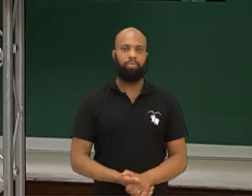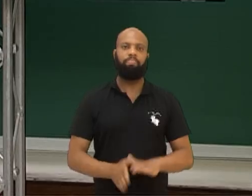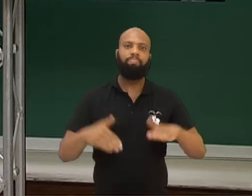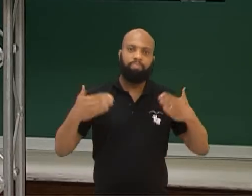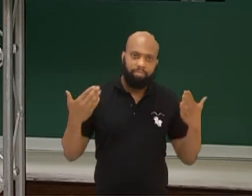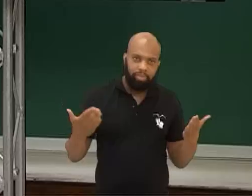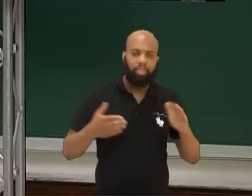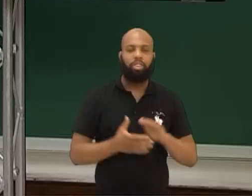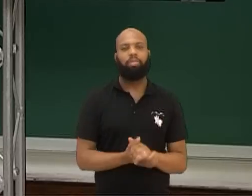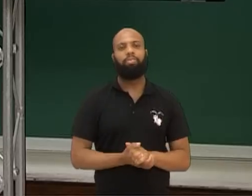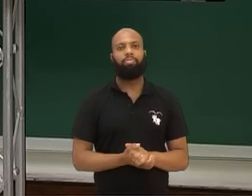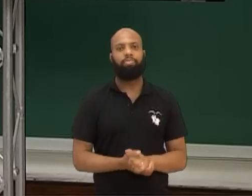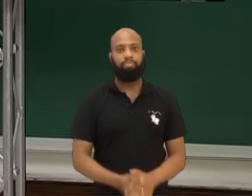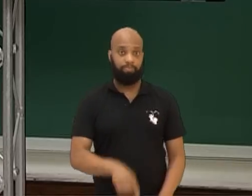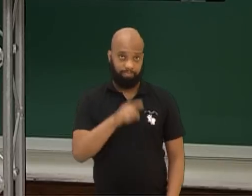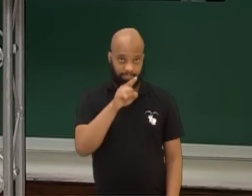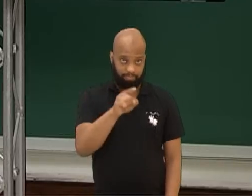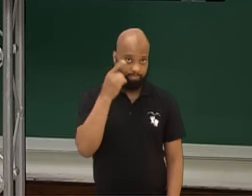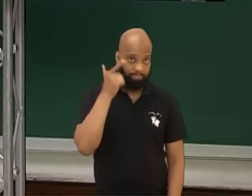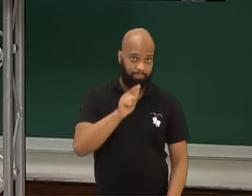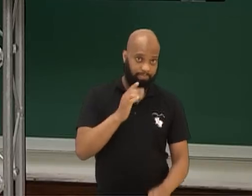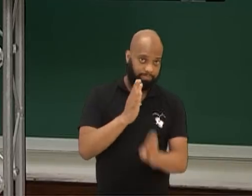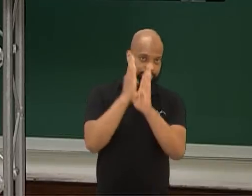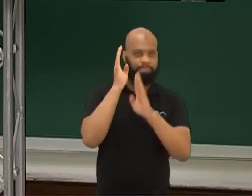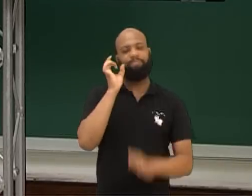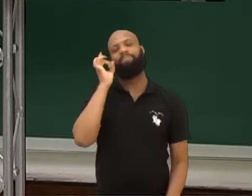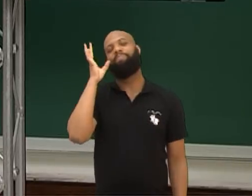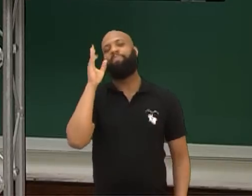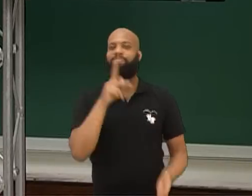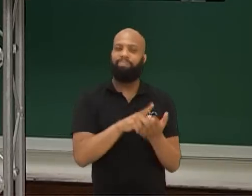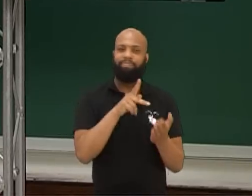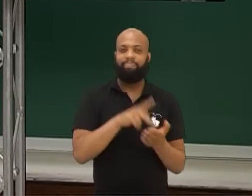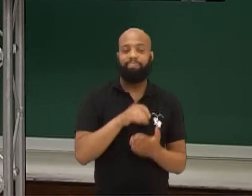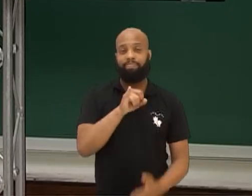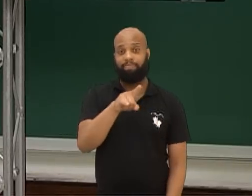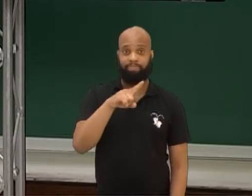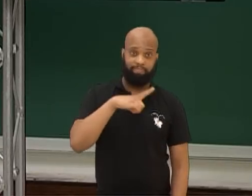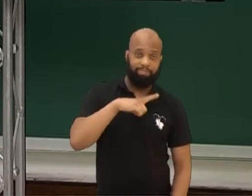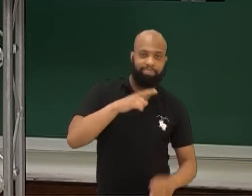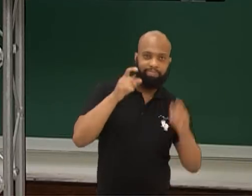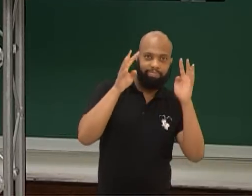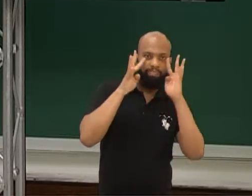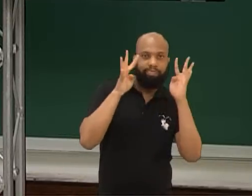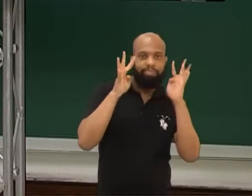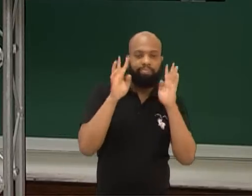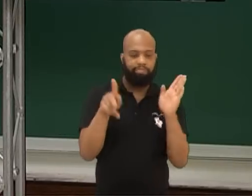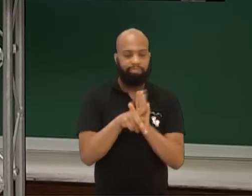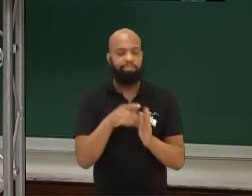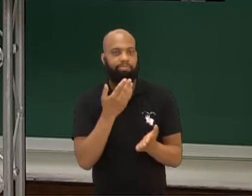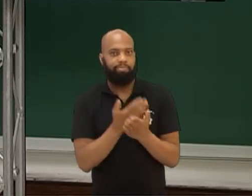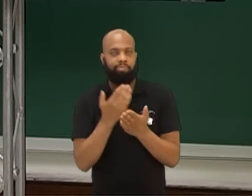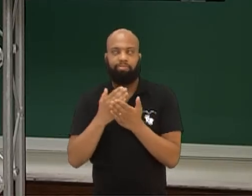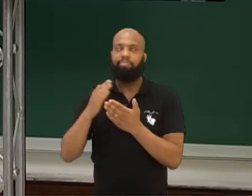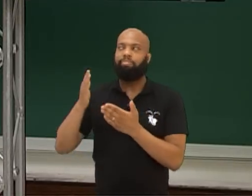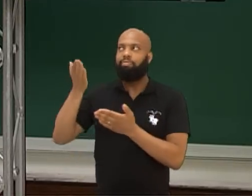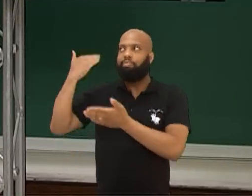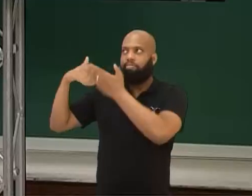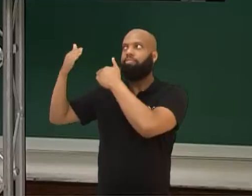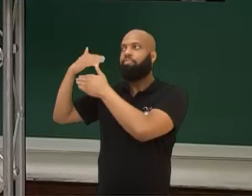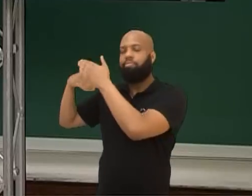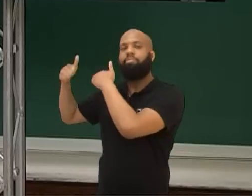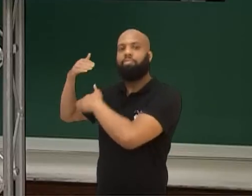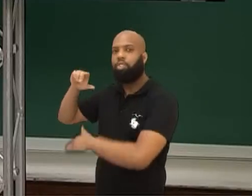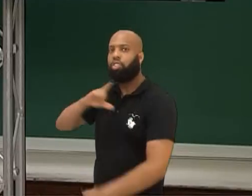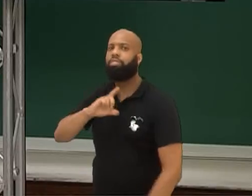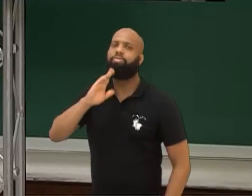E daí? Já descobriram? Essa foi fácil. Se vocês estão prestando atenção nas nossas aulas, desde lá nas outras